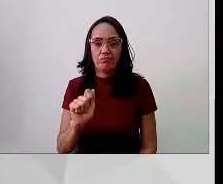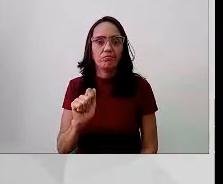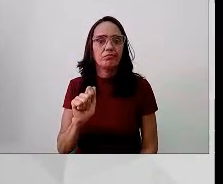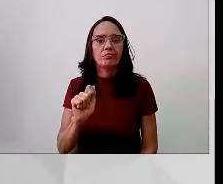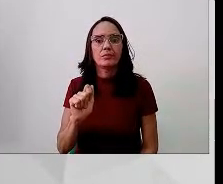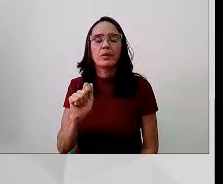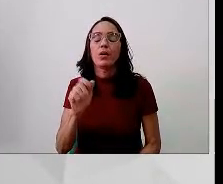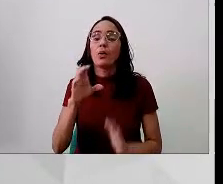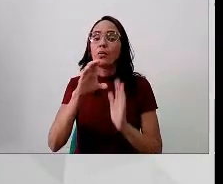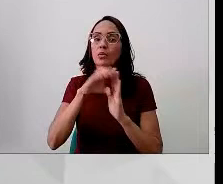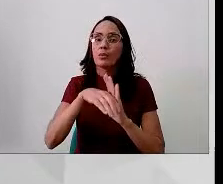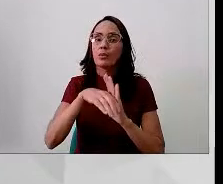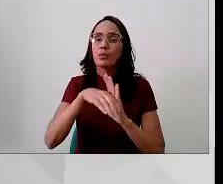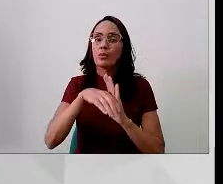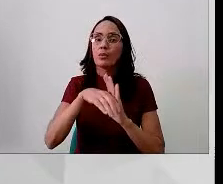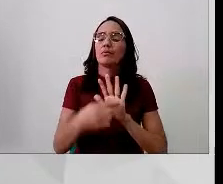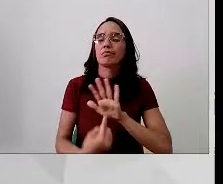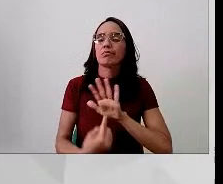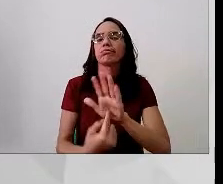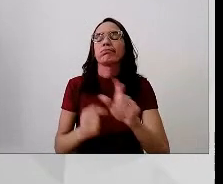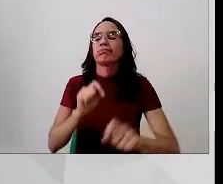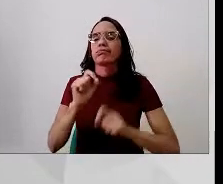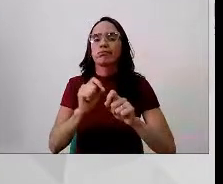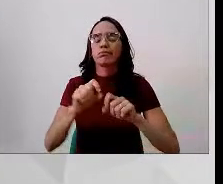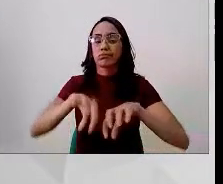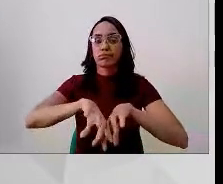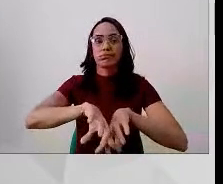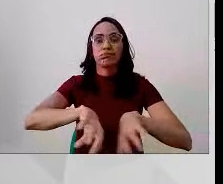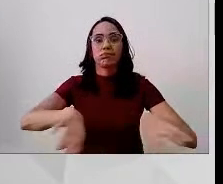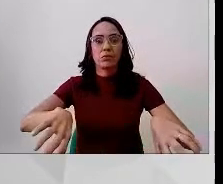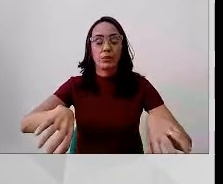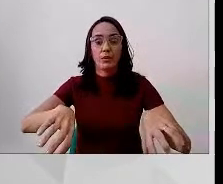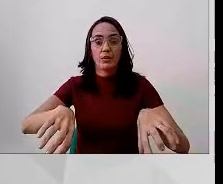uma separação linear, né?